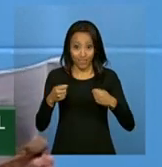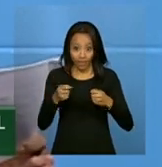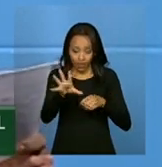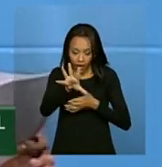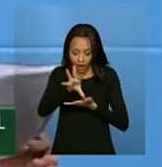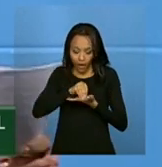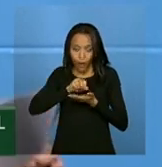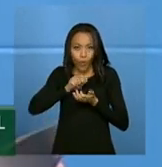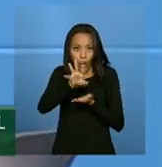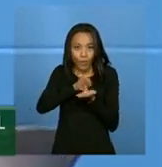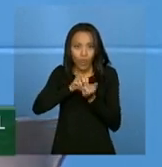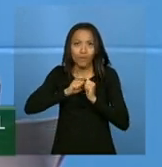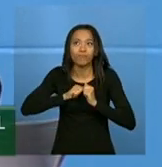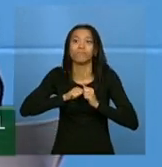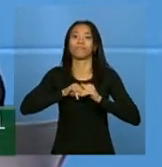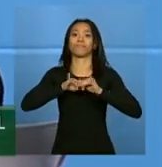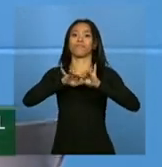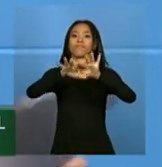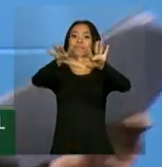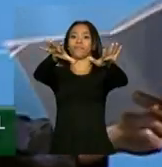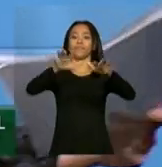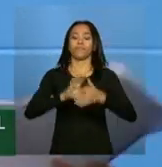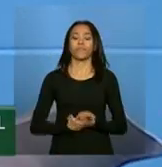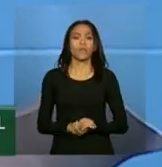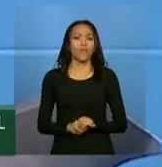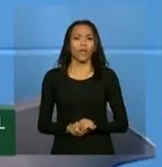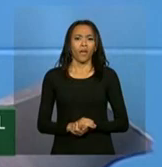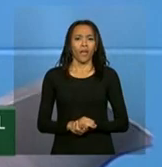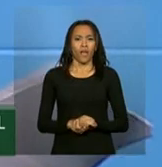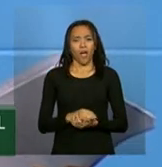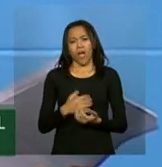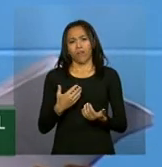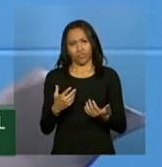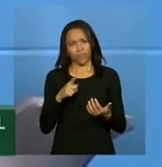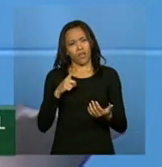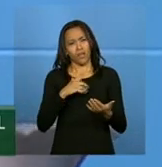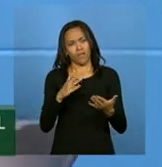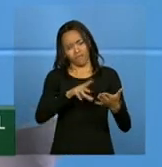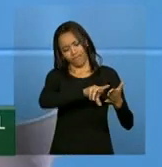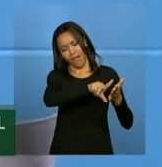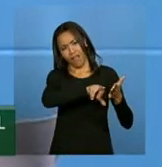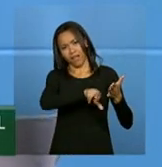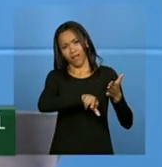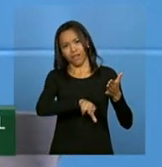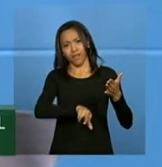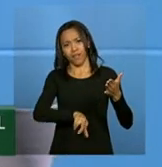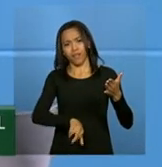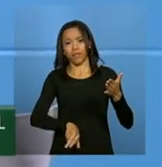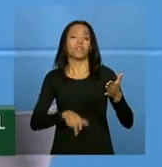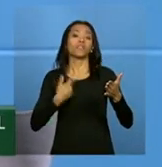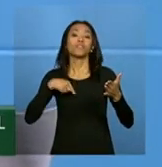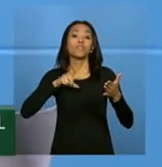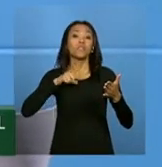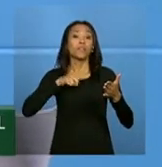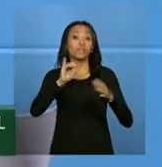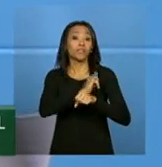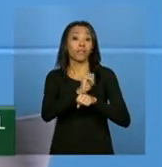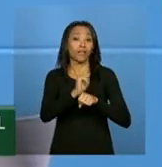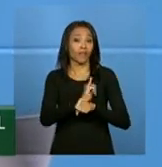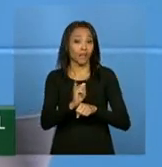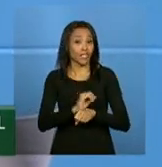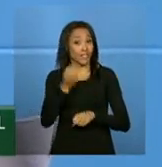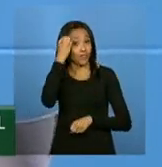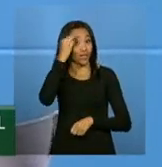replicada. Não vou me reportar aqui algumas ações, né? Eu acho que são várias que nós podemos tirar ao longo desses 3 dias